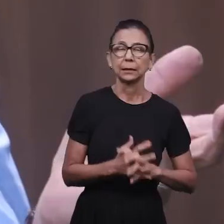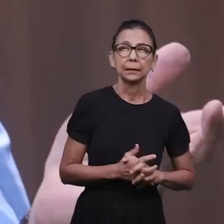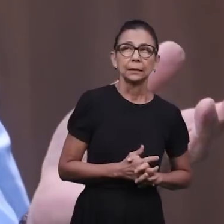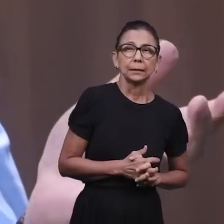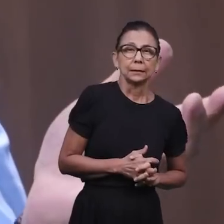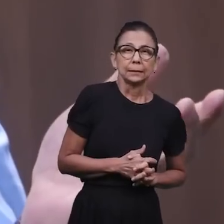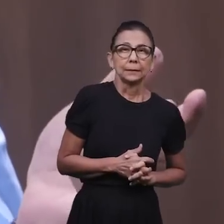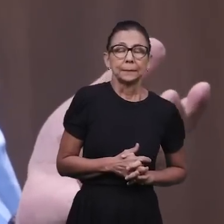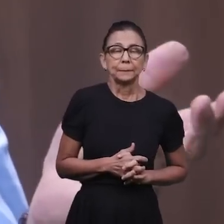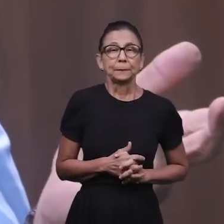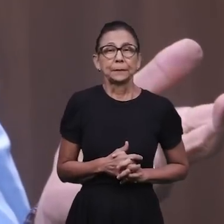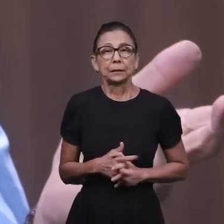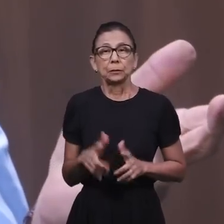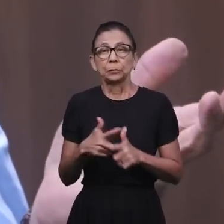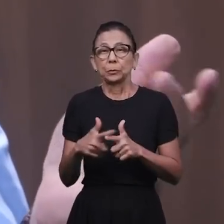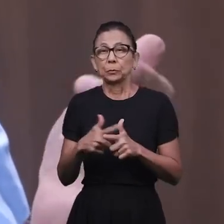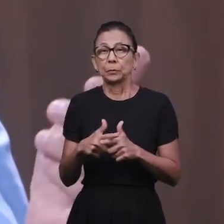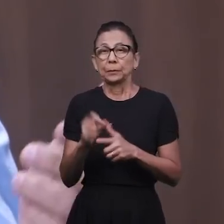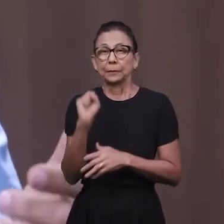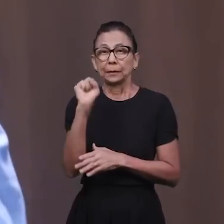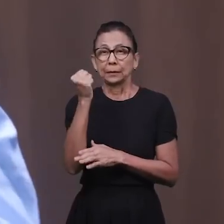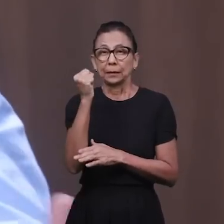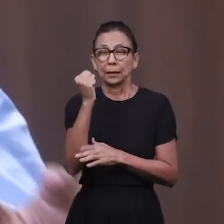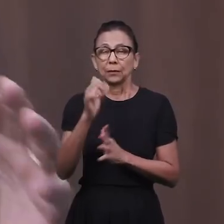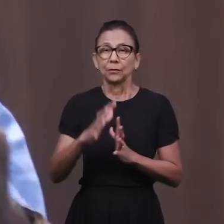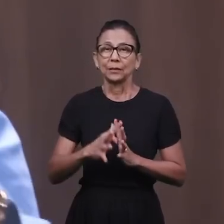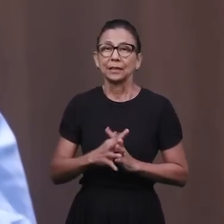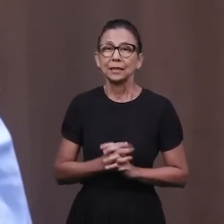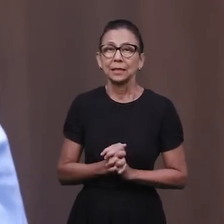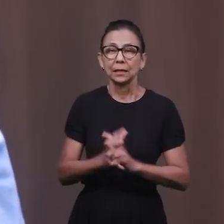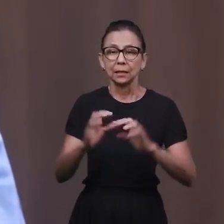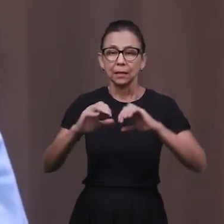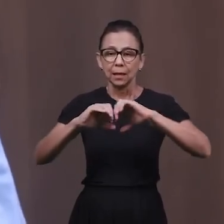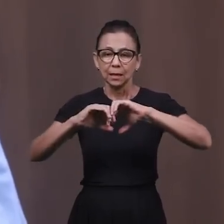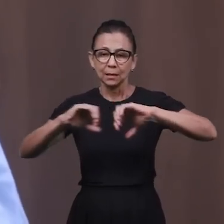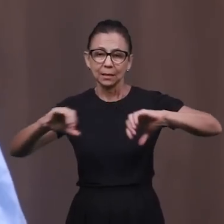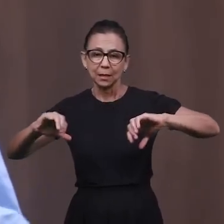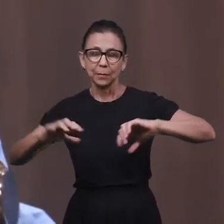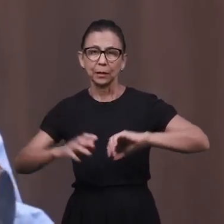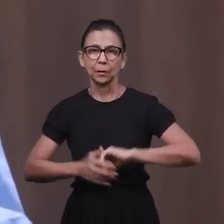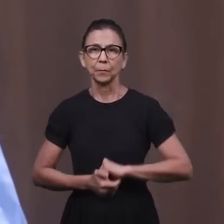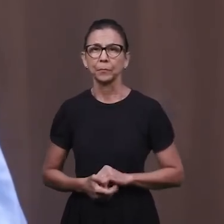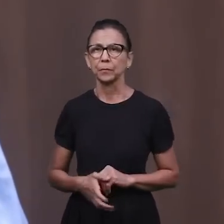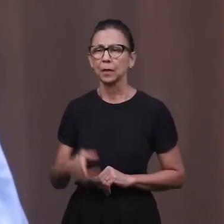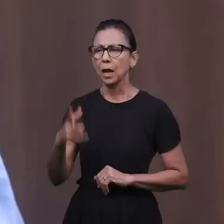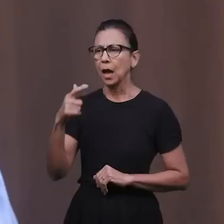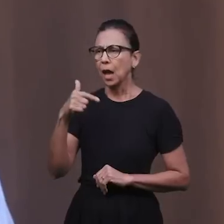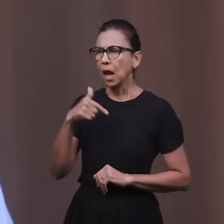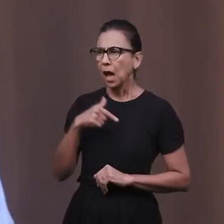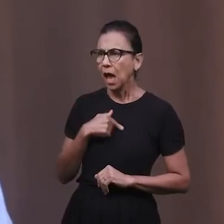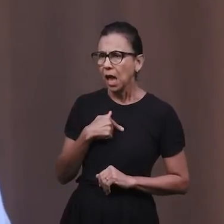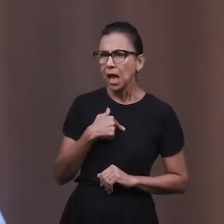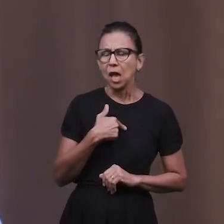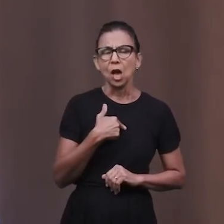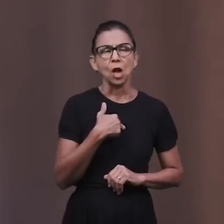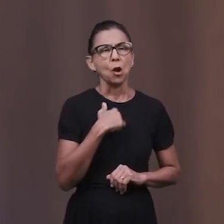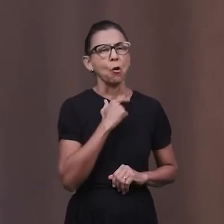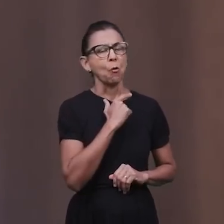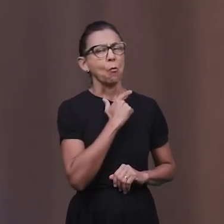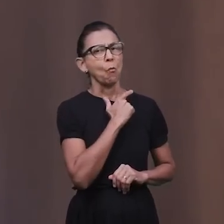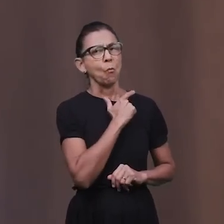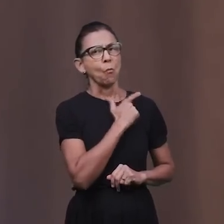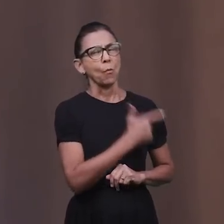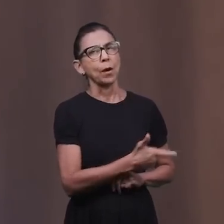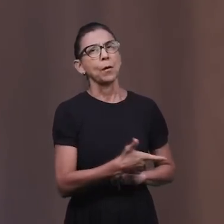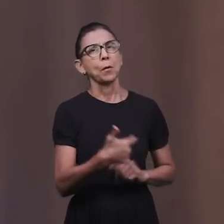Apolo, eu sou de Cefas, que é Pedro, e tinha um grupo que era o mais difícil deles, que era o grupo de